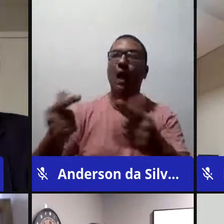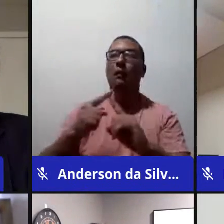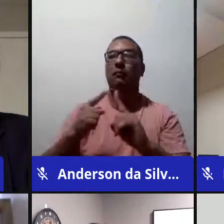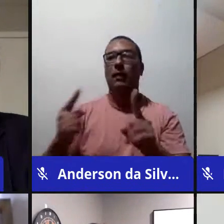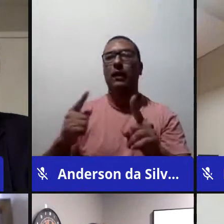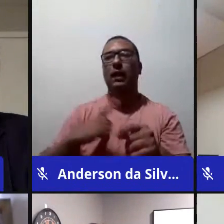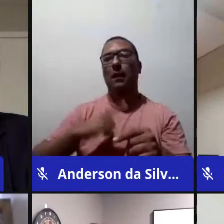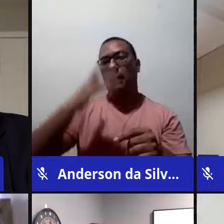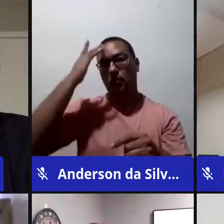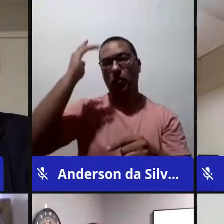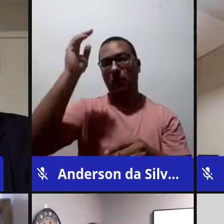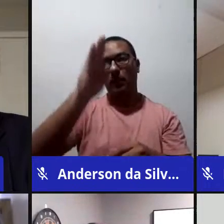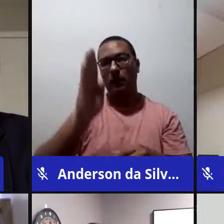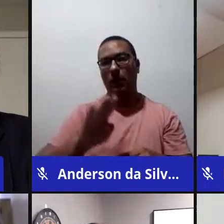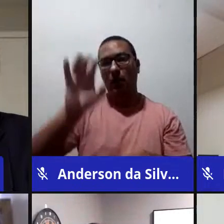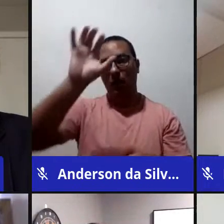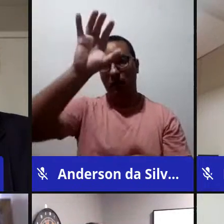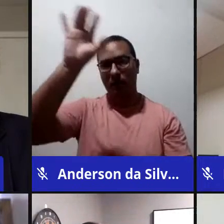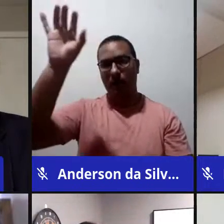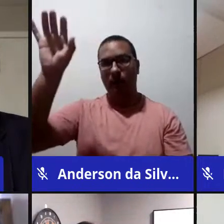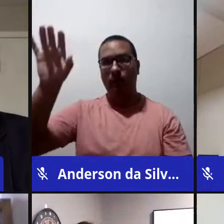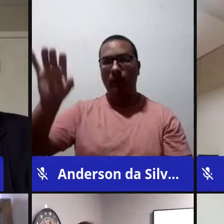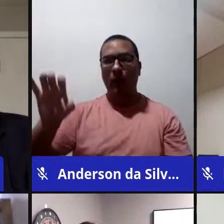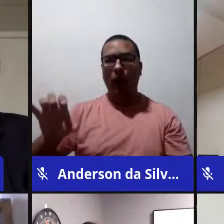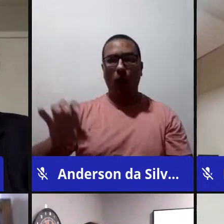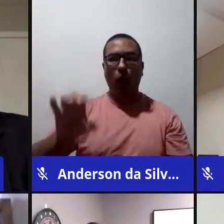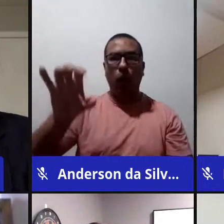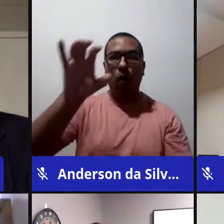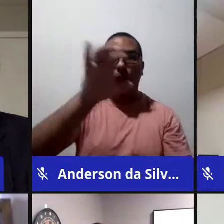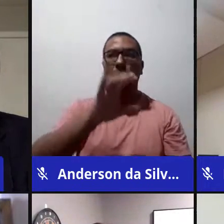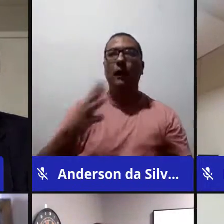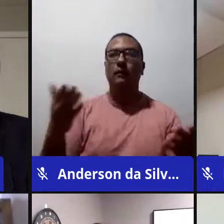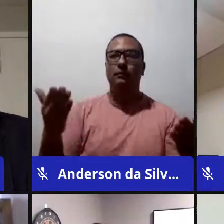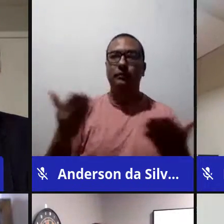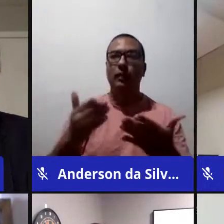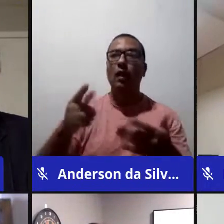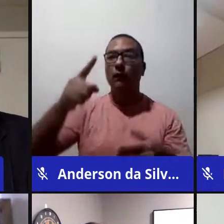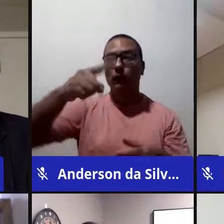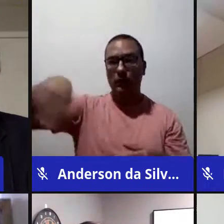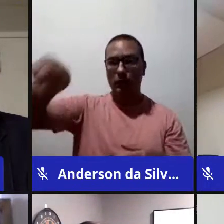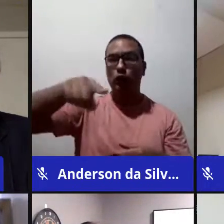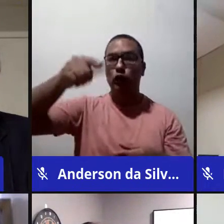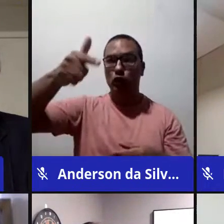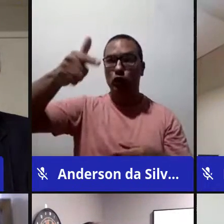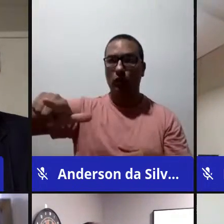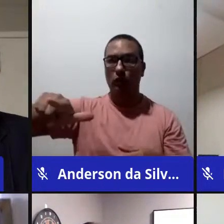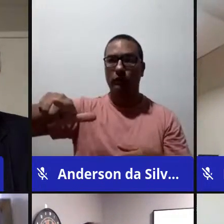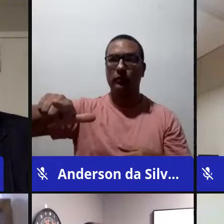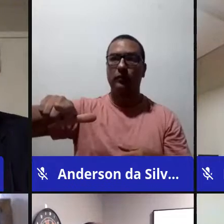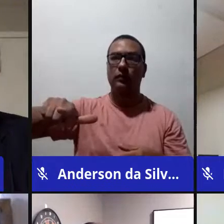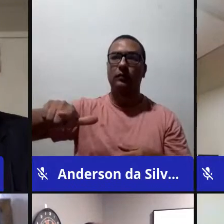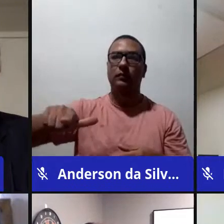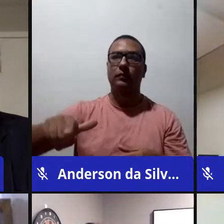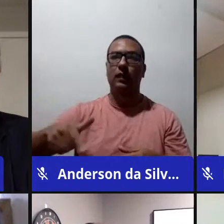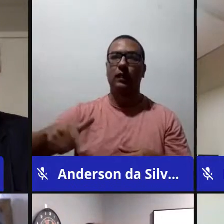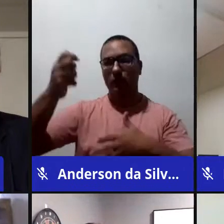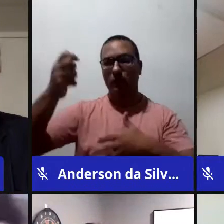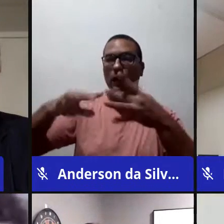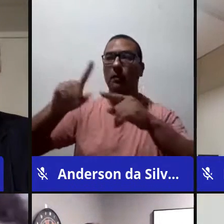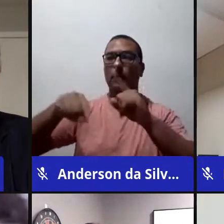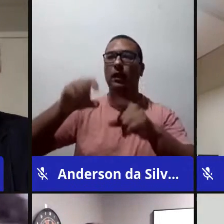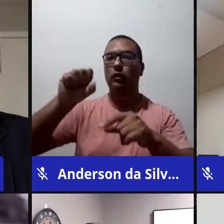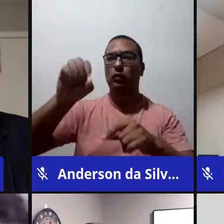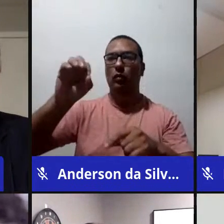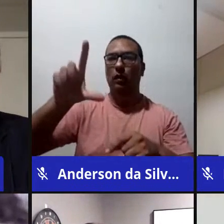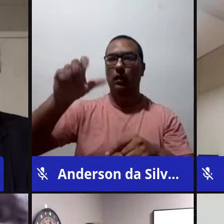de todo o Brasil aí, então vou passar a palavra para cada um de vocês, depois a Solange fala, e aí a